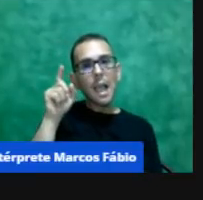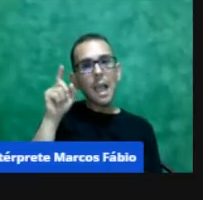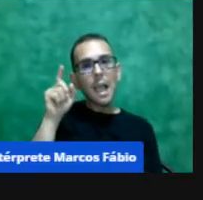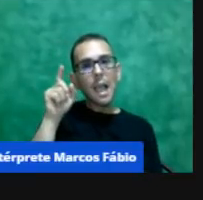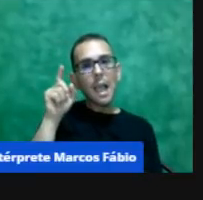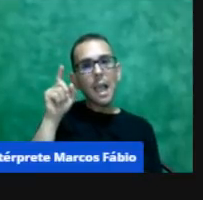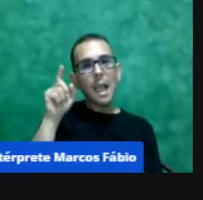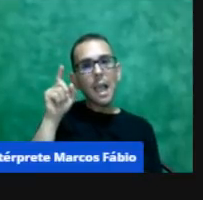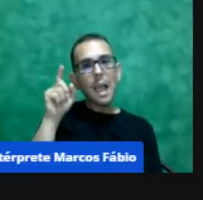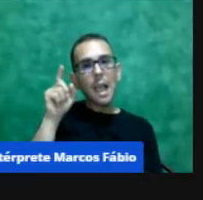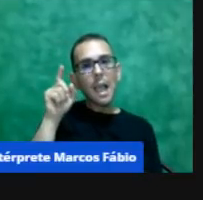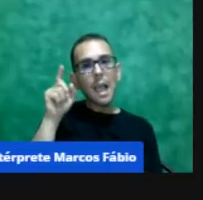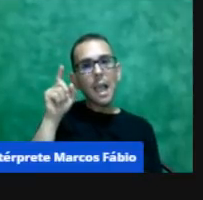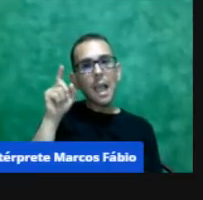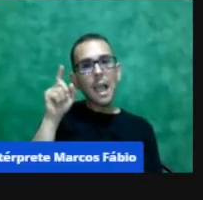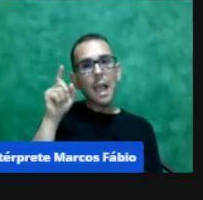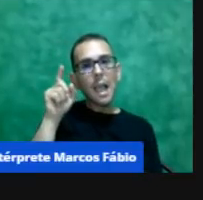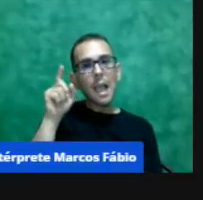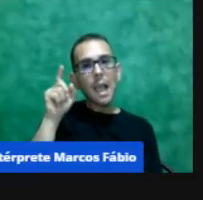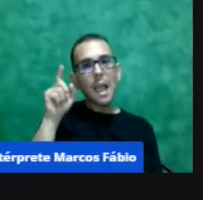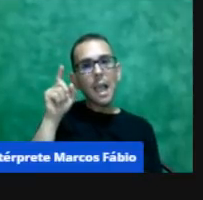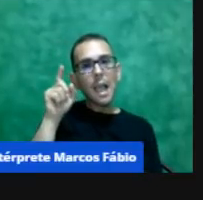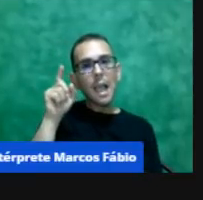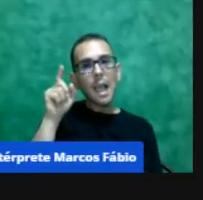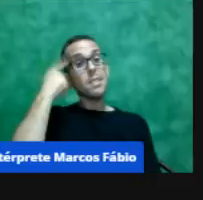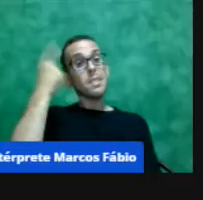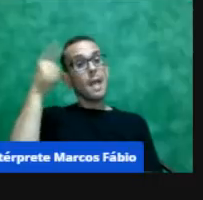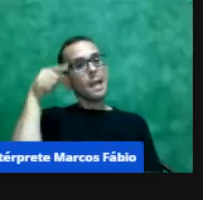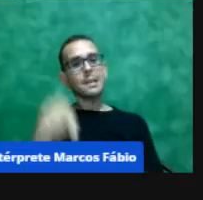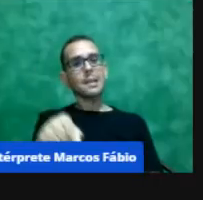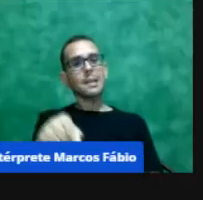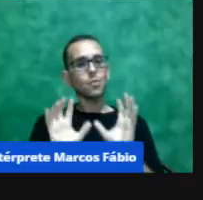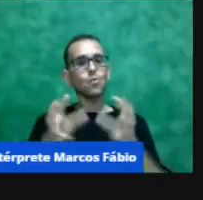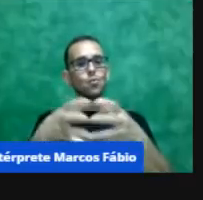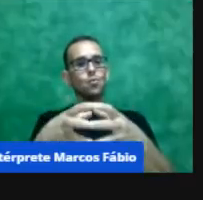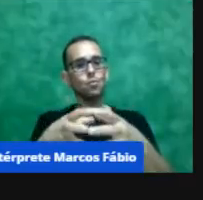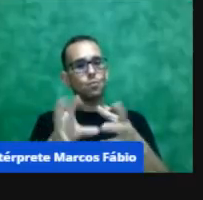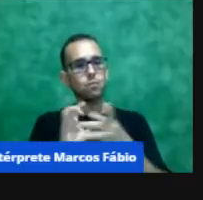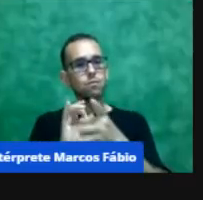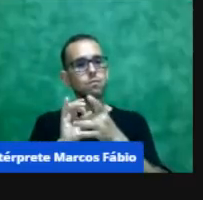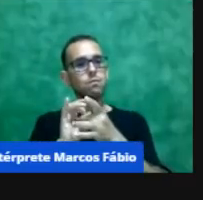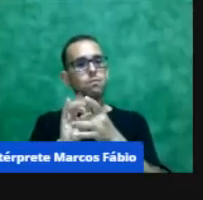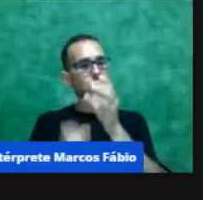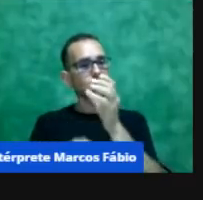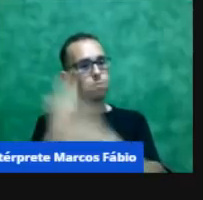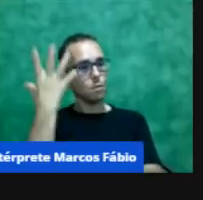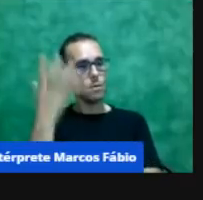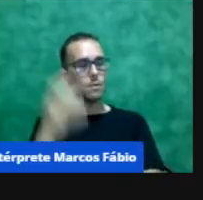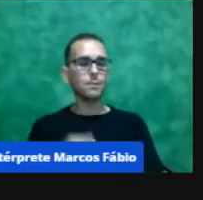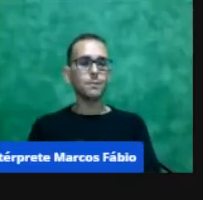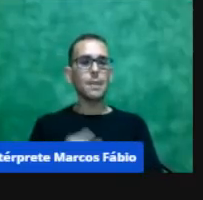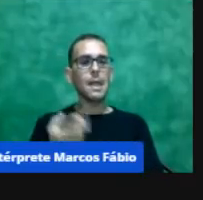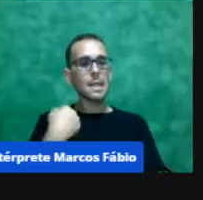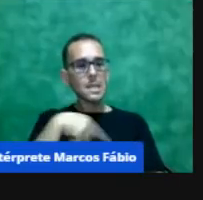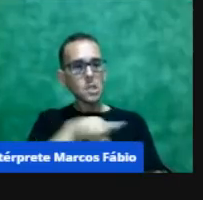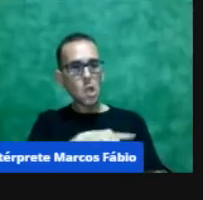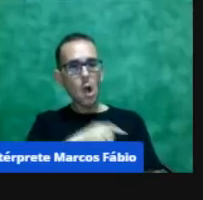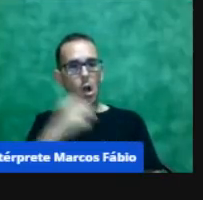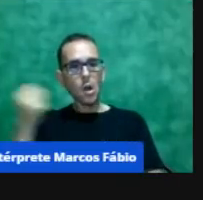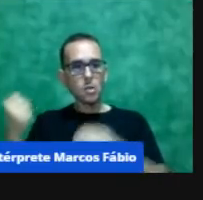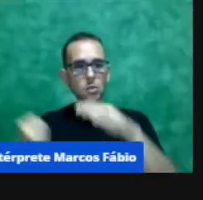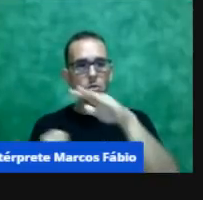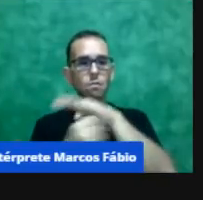outro. Qual foi a ideia dessa formação? É que a gente